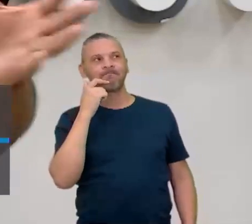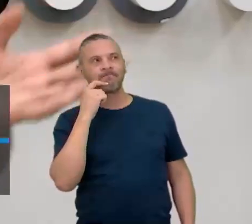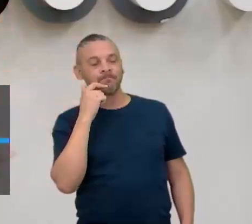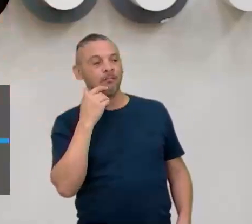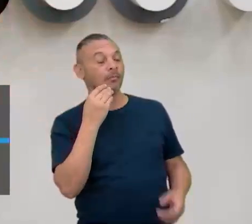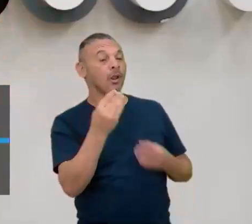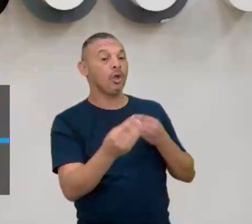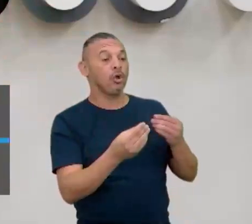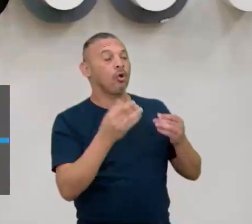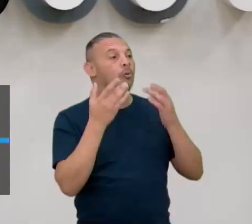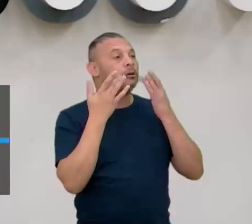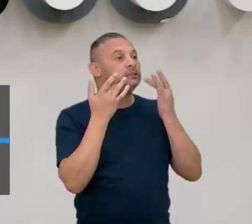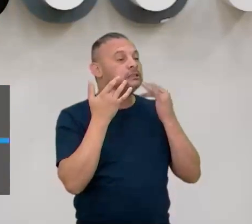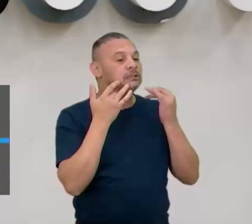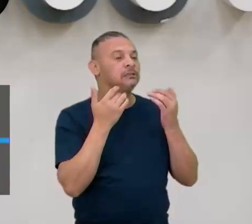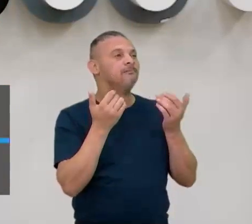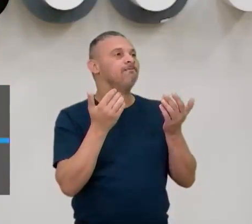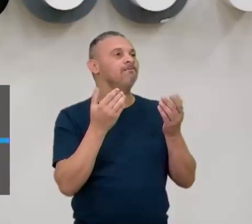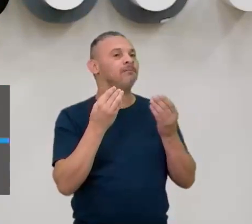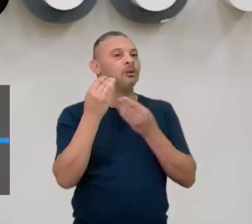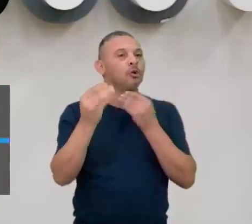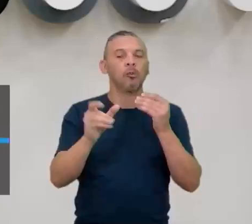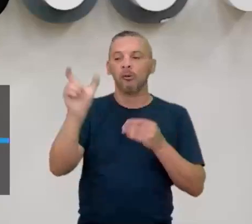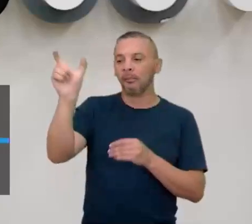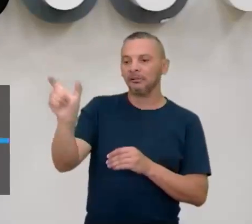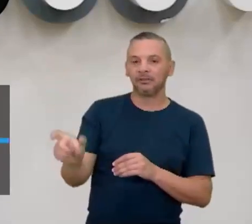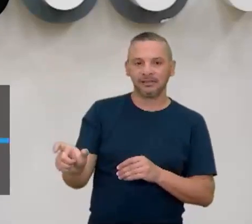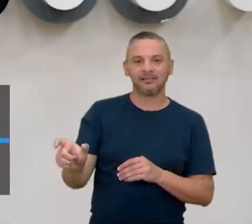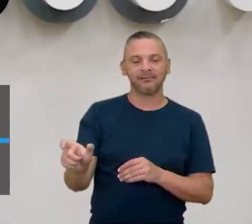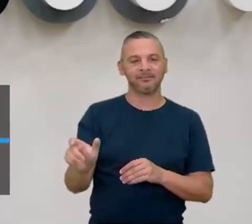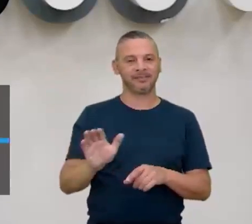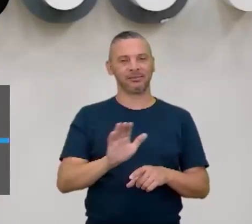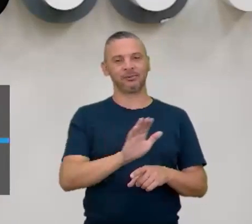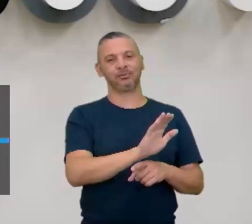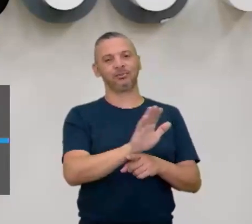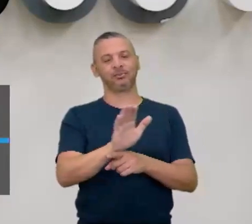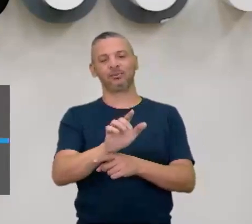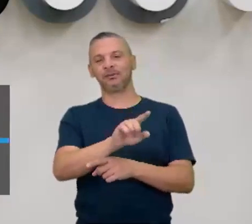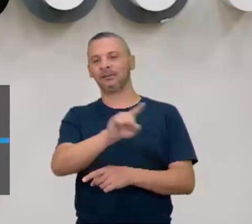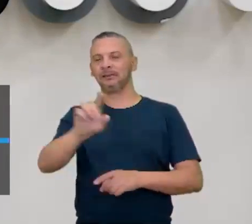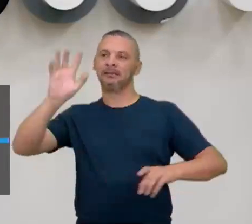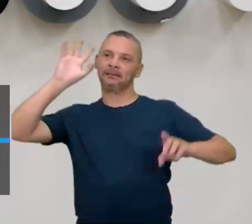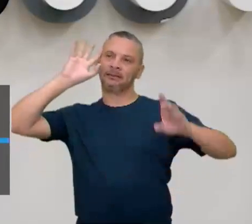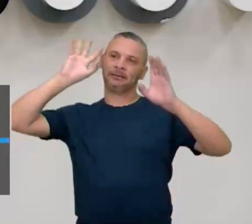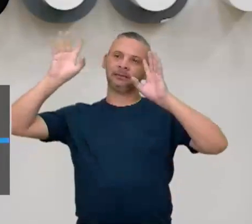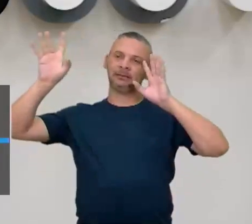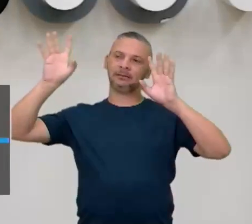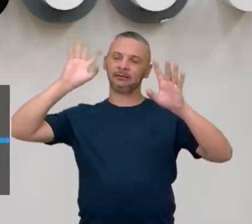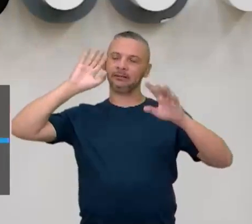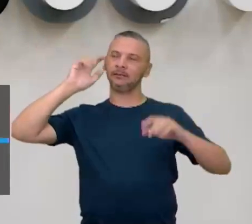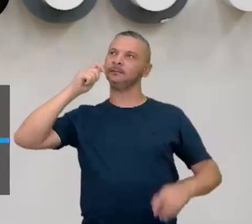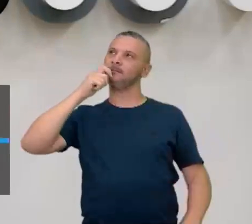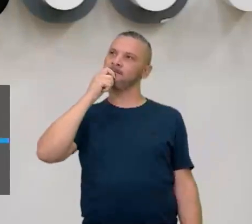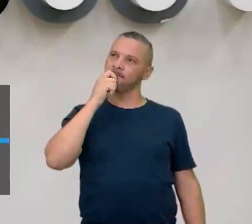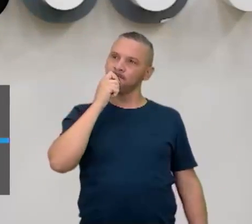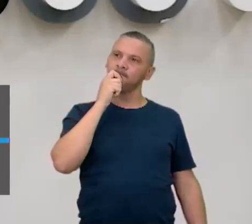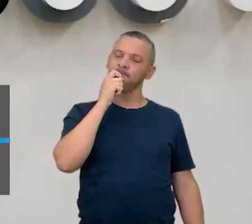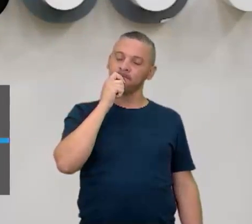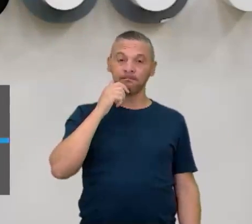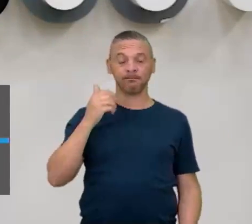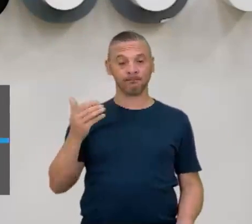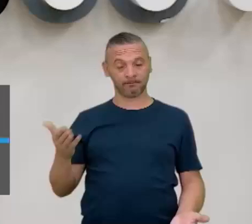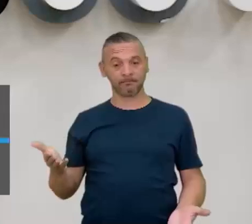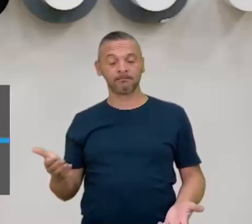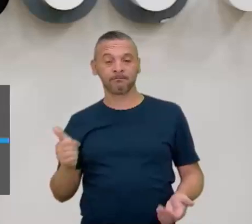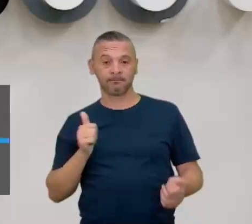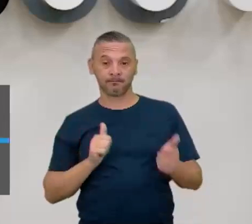a encenação, a construção daquele personagem. Então, ele te ajuda aí a pensar um pouco mais um olhar externo do